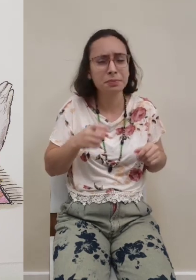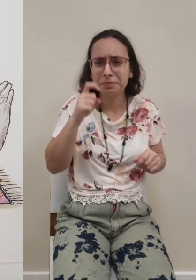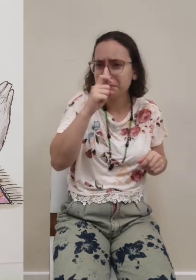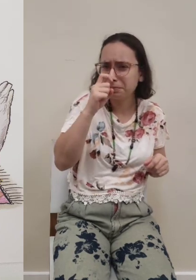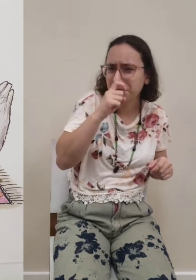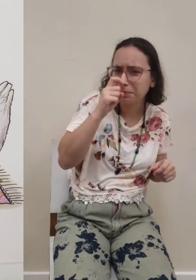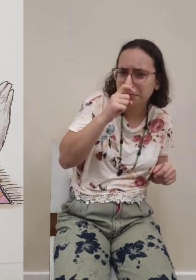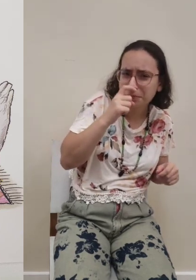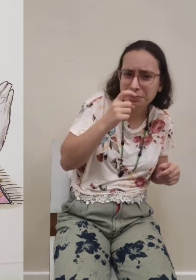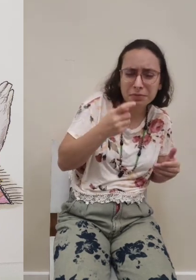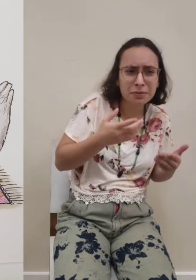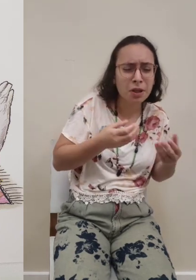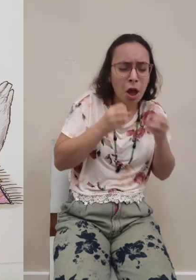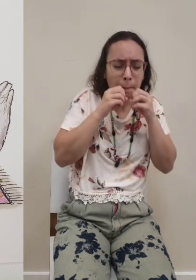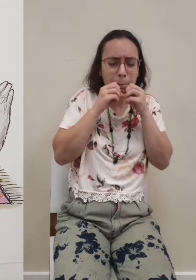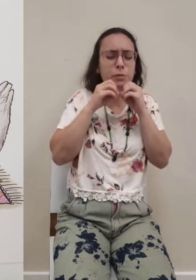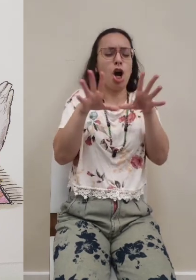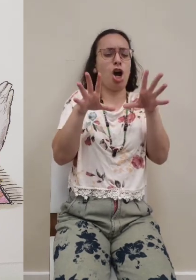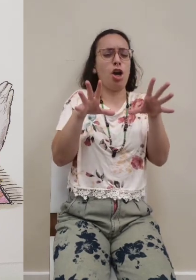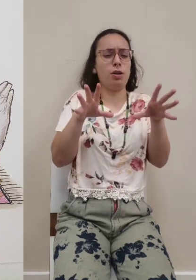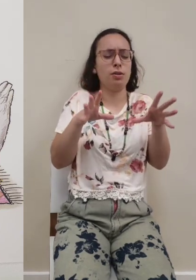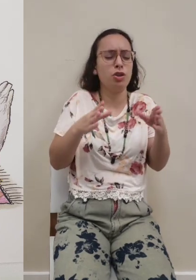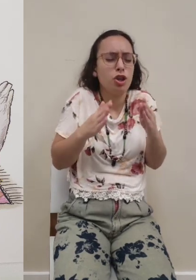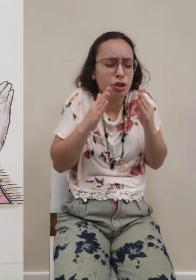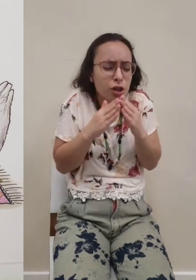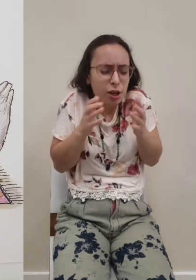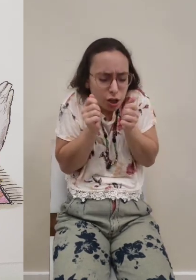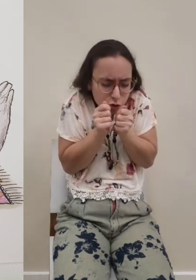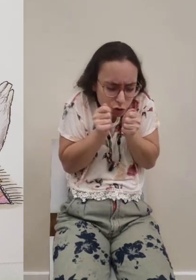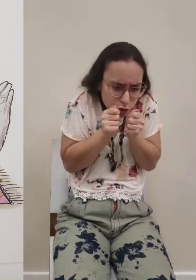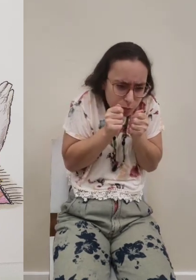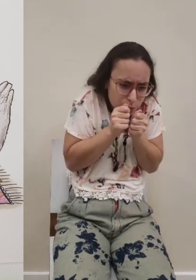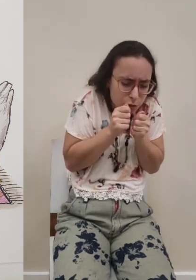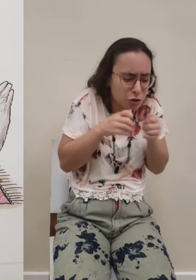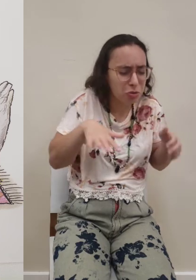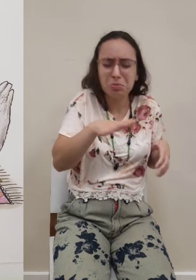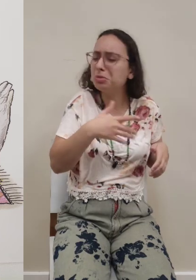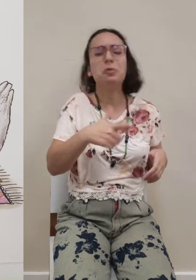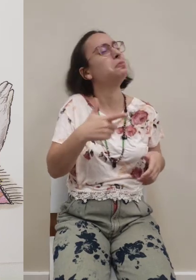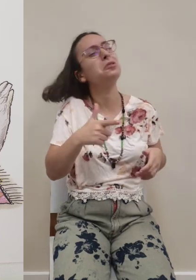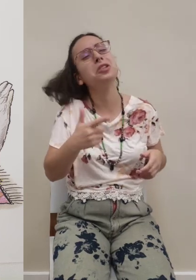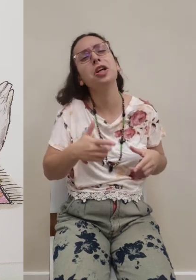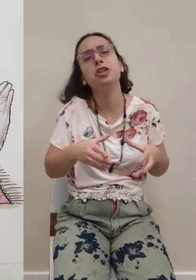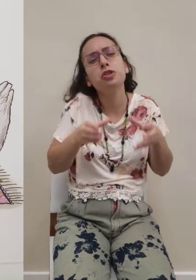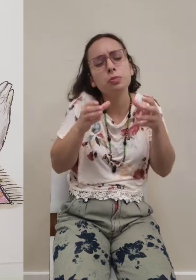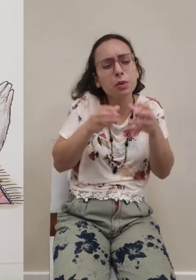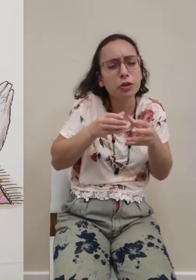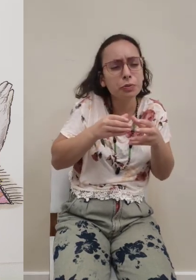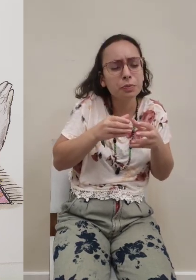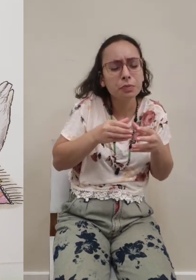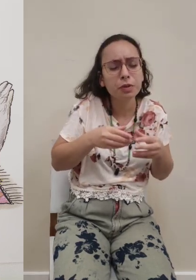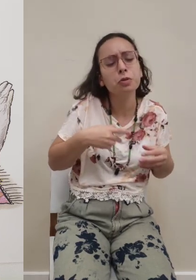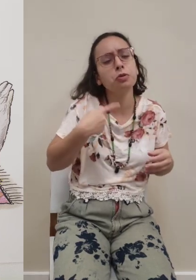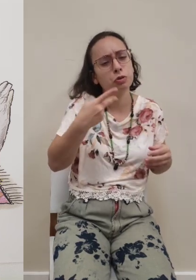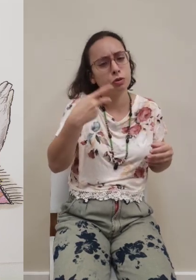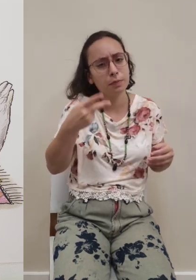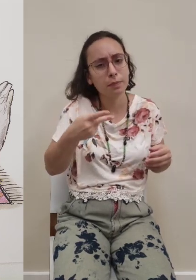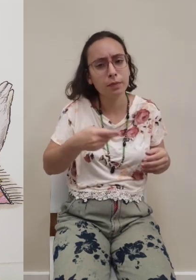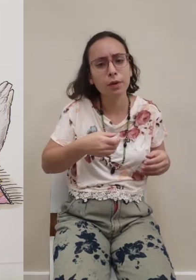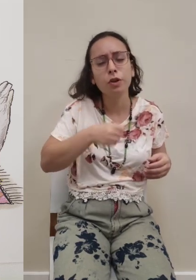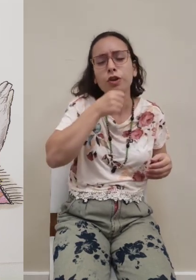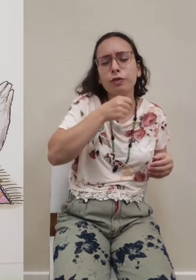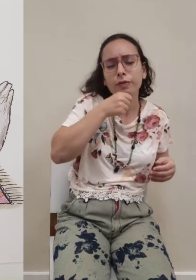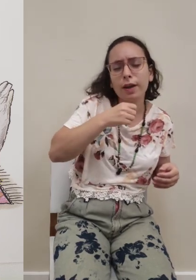coçando, nem ousa o espirrar. Esta casa é apertada e sem espaço. E disse mais, velho